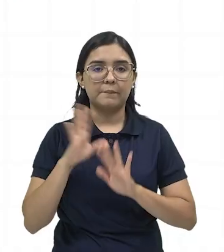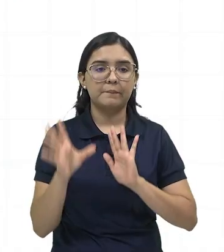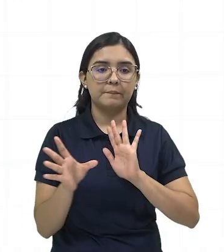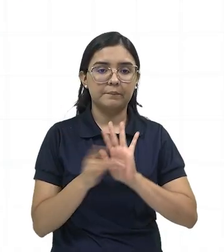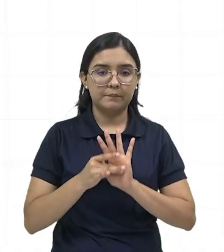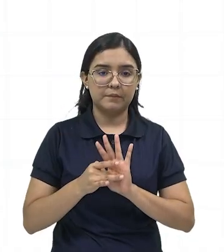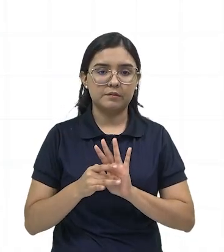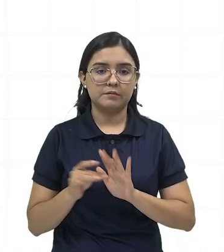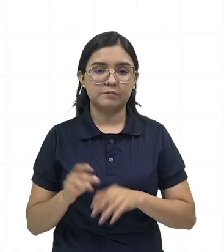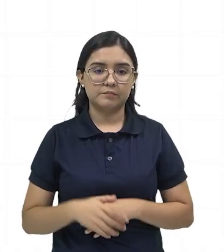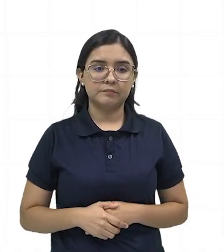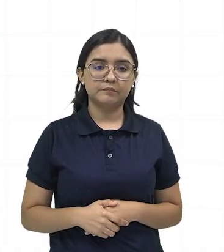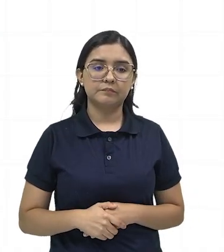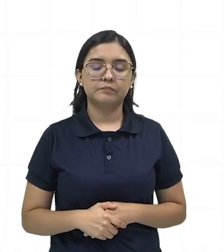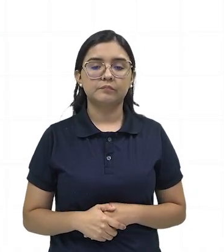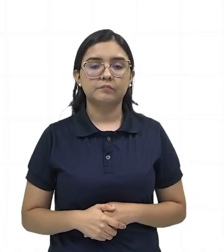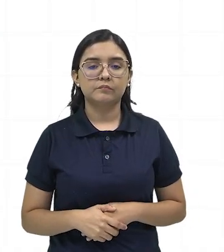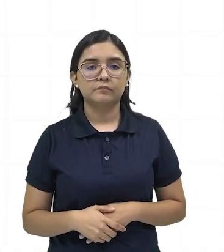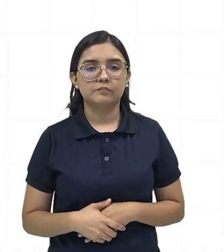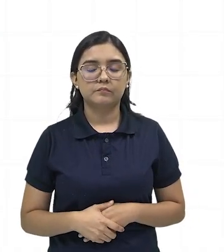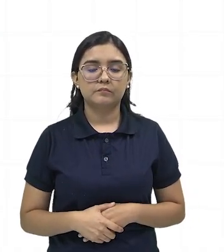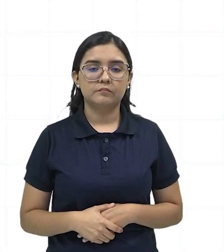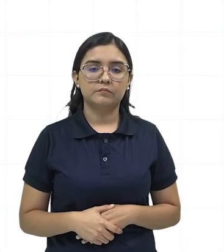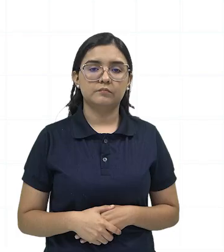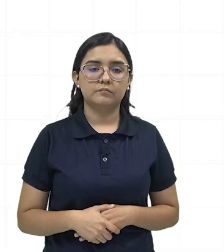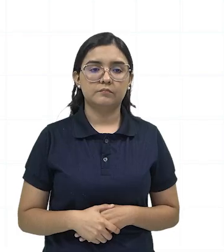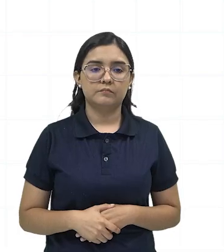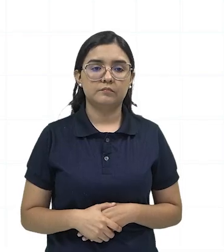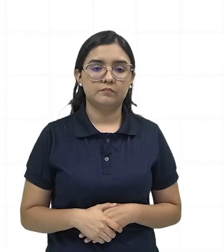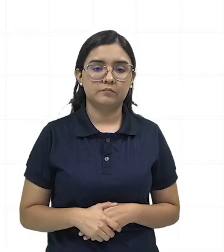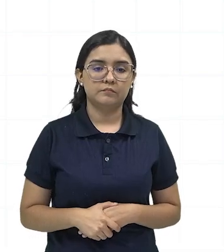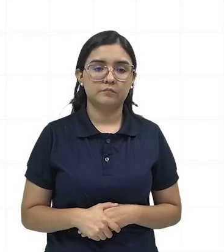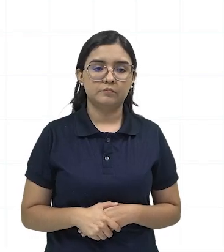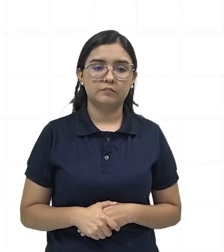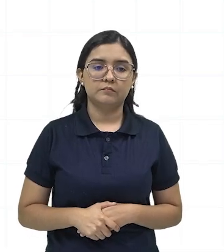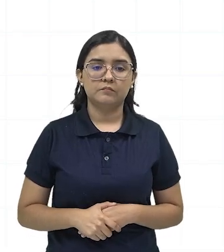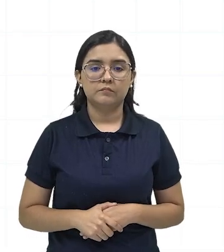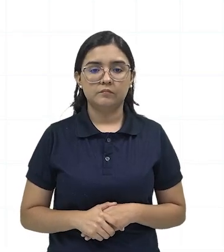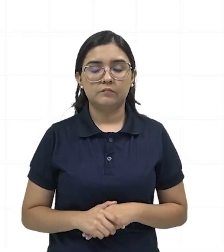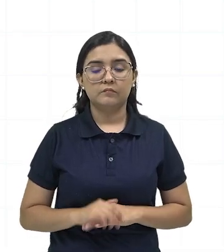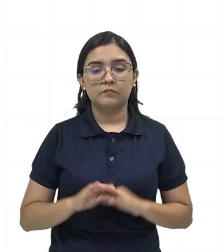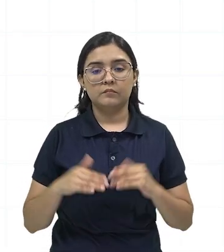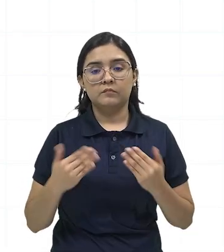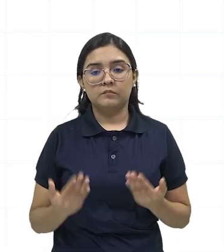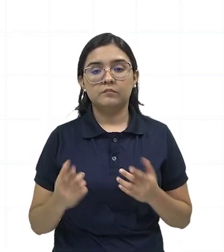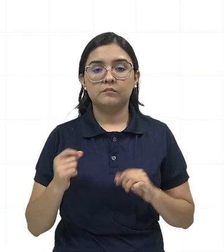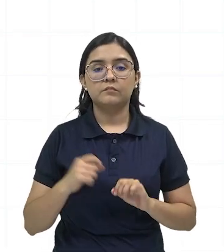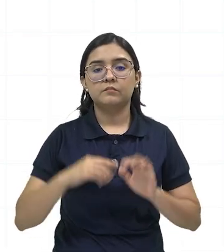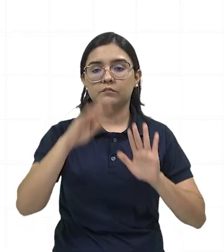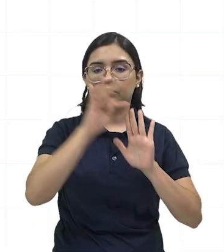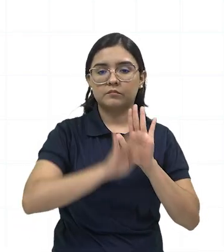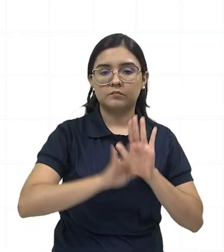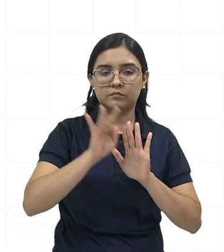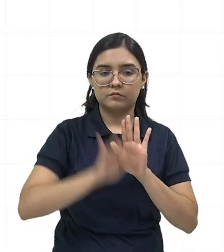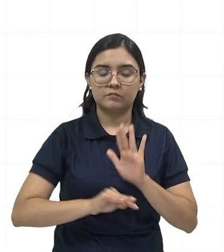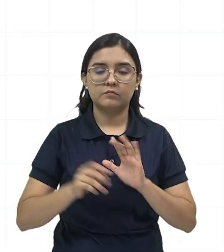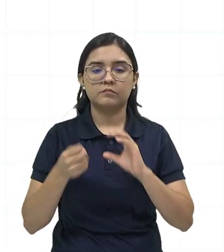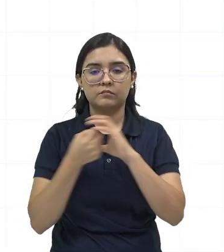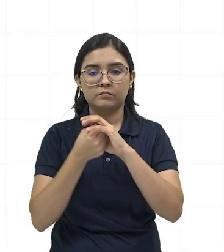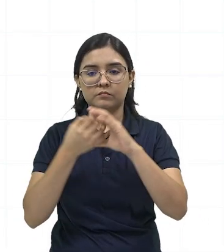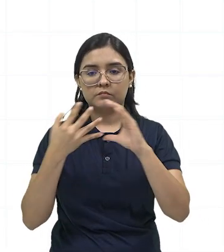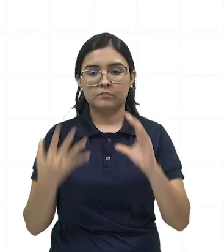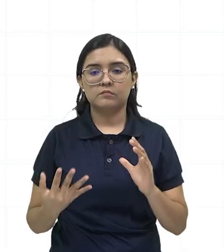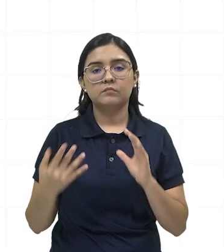personificação ou a prosopopeia. Ela ocorre quando o texto atribui